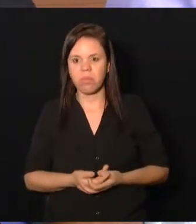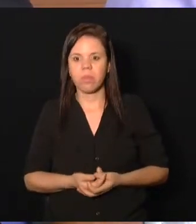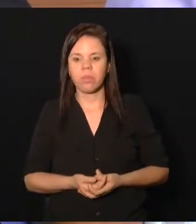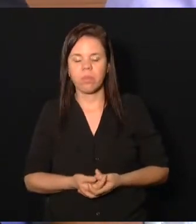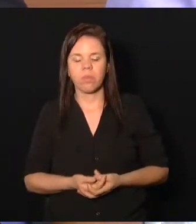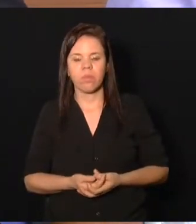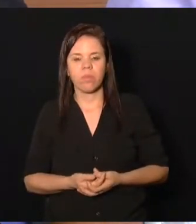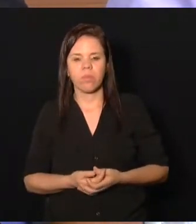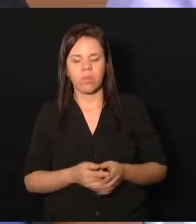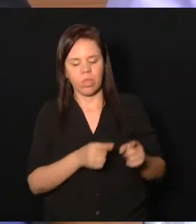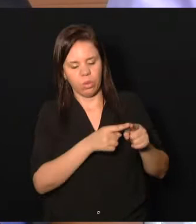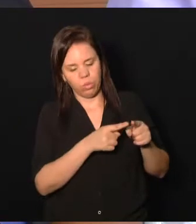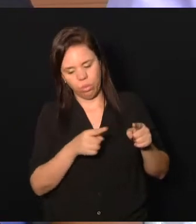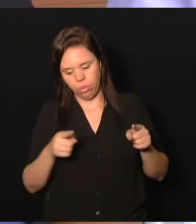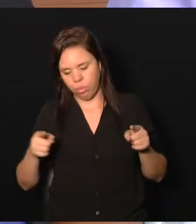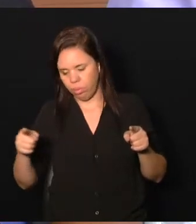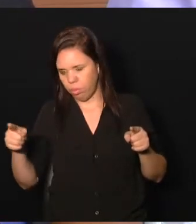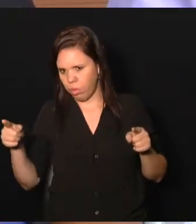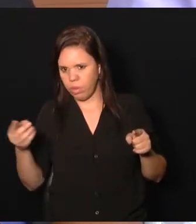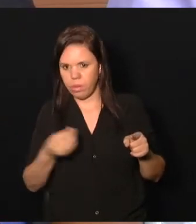na jornada da sua vida,